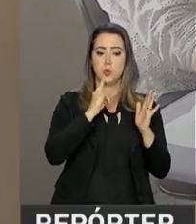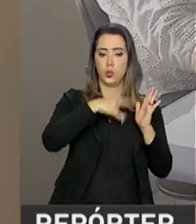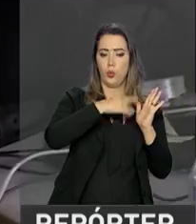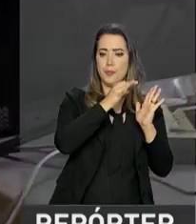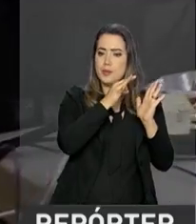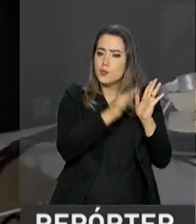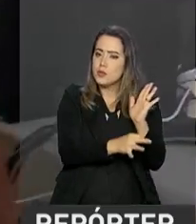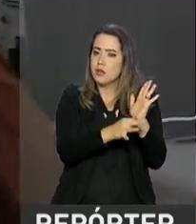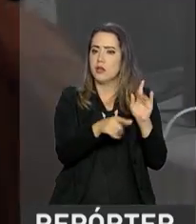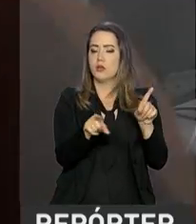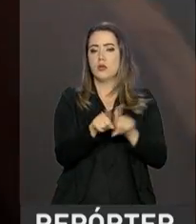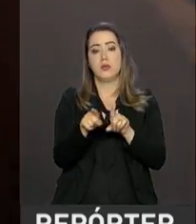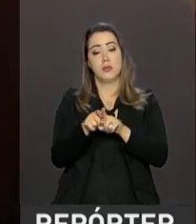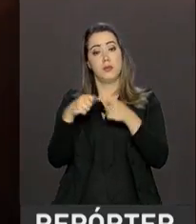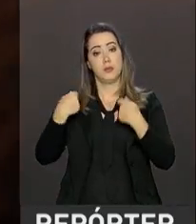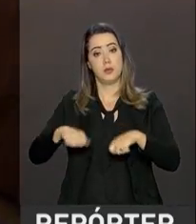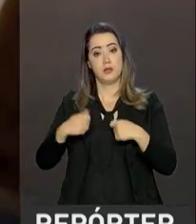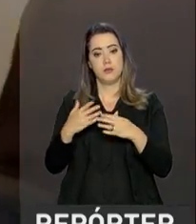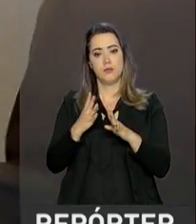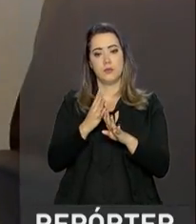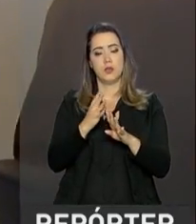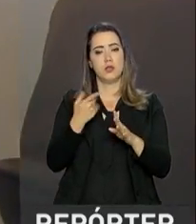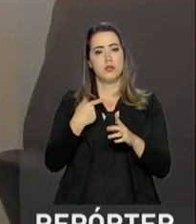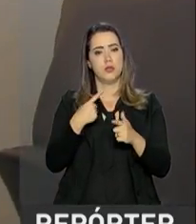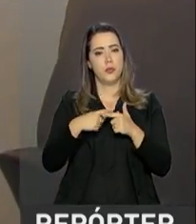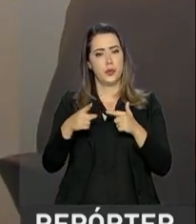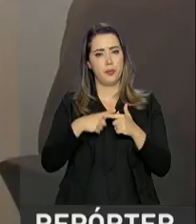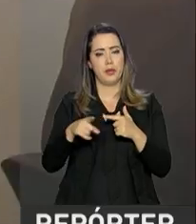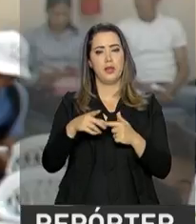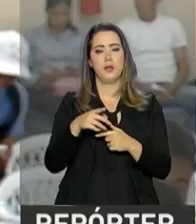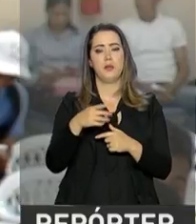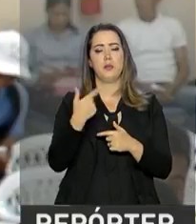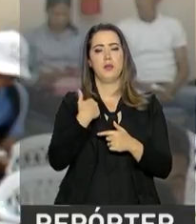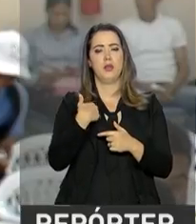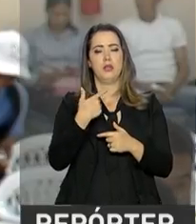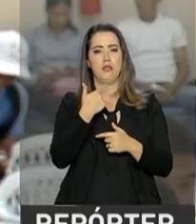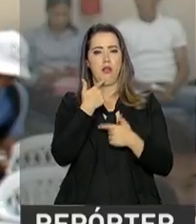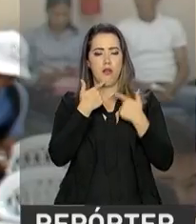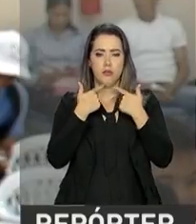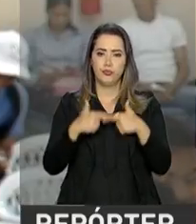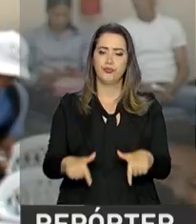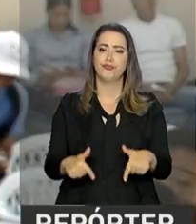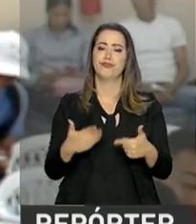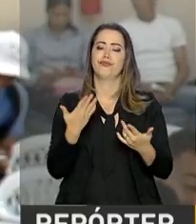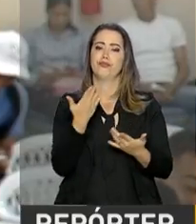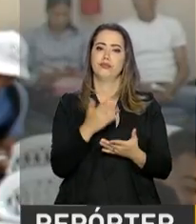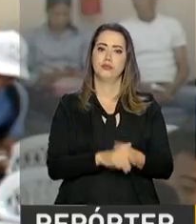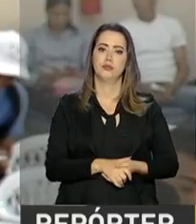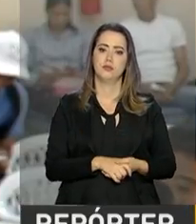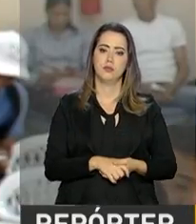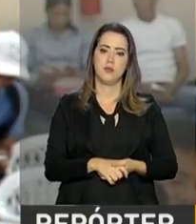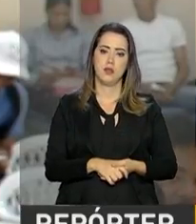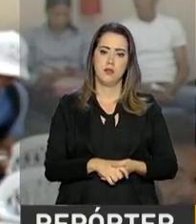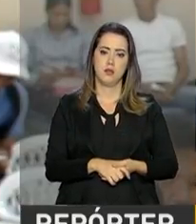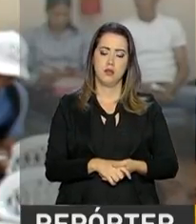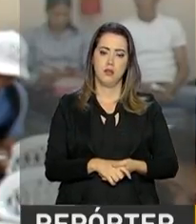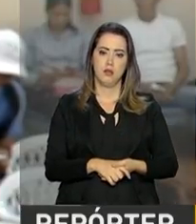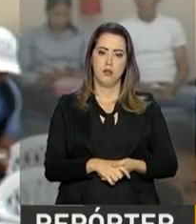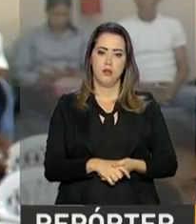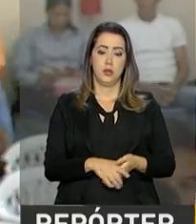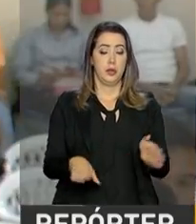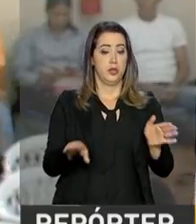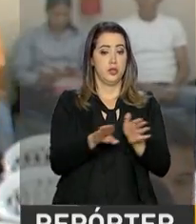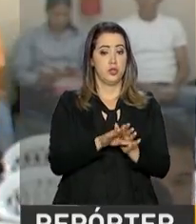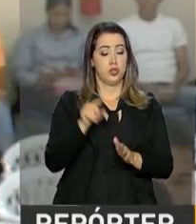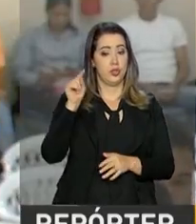os migrantes precisam enfrentar a barreira do idioma parte das necessidades que as pessoas têm quando chegam aqui na venezuela aqui